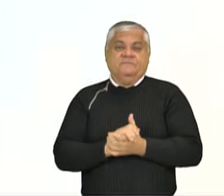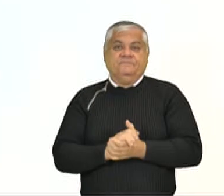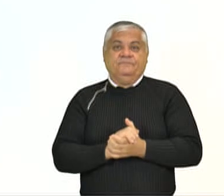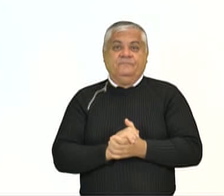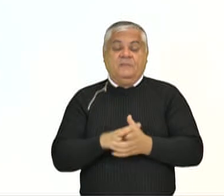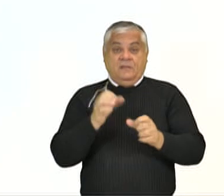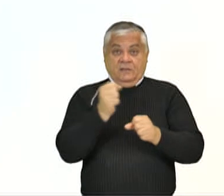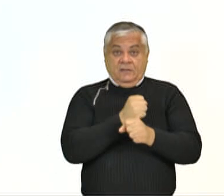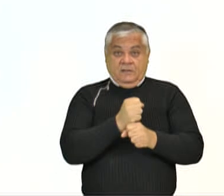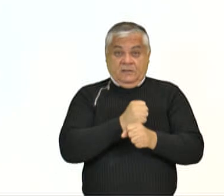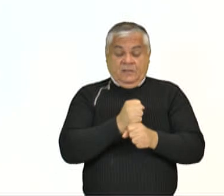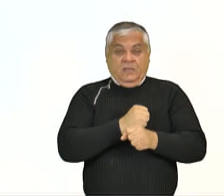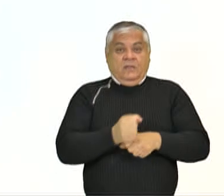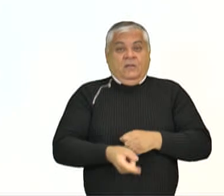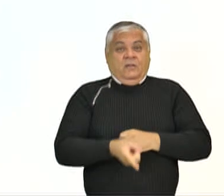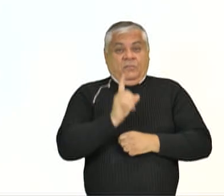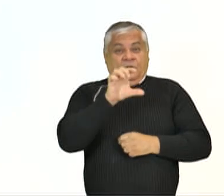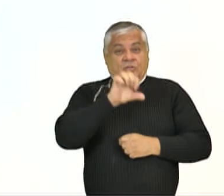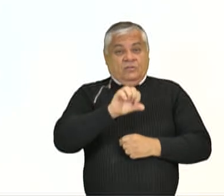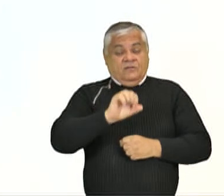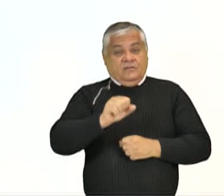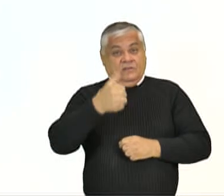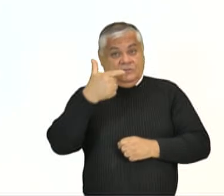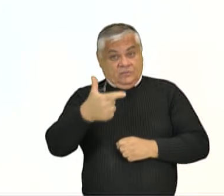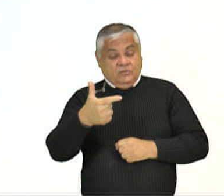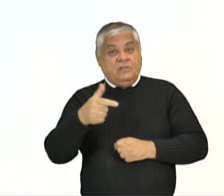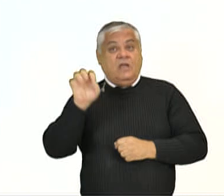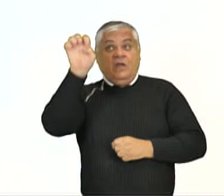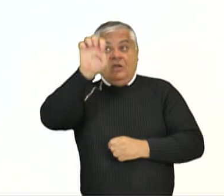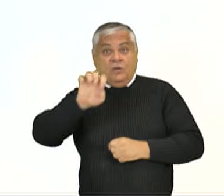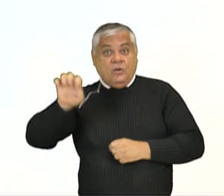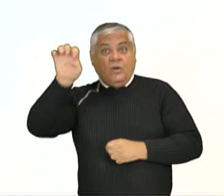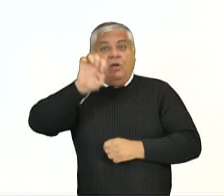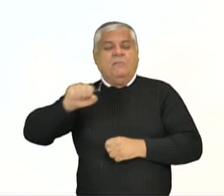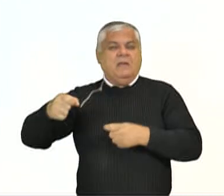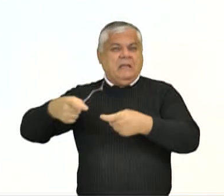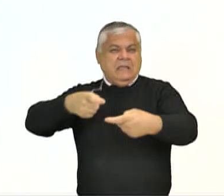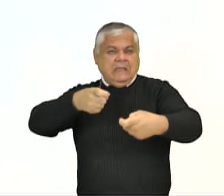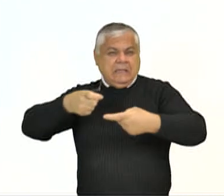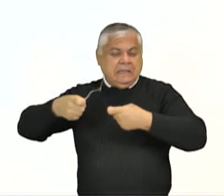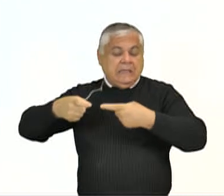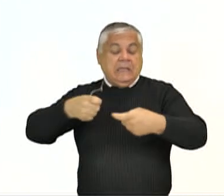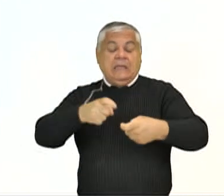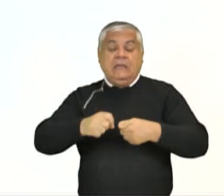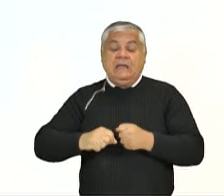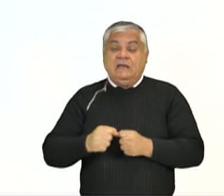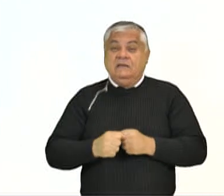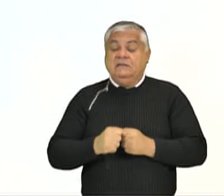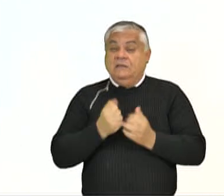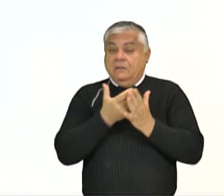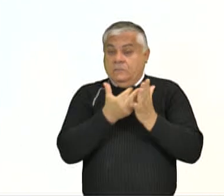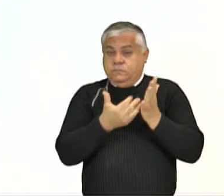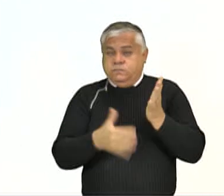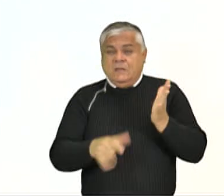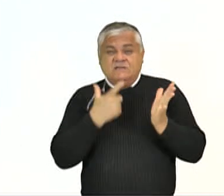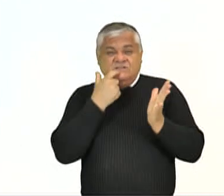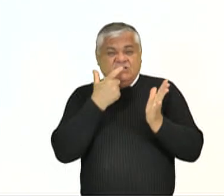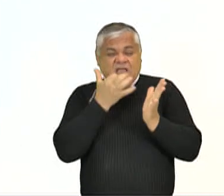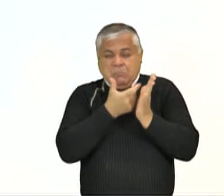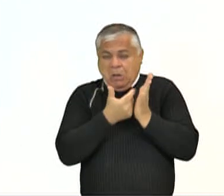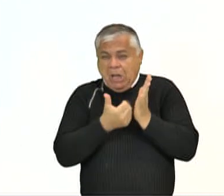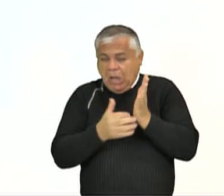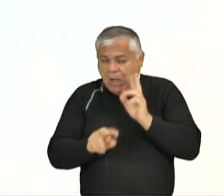92, a Europa foi palco de uma guerra sangrenta, né, a Guerra da Barbárie, que envolveu as tropas sérvias,